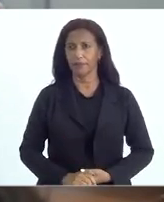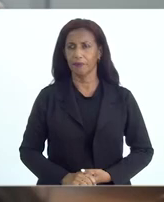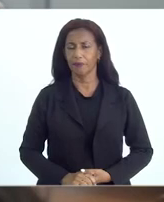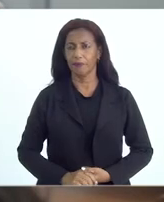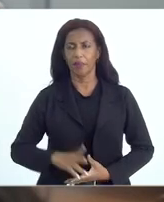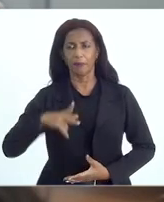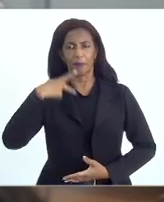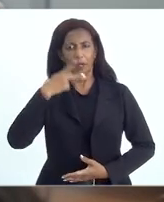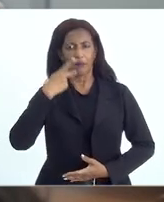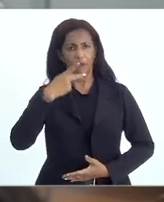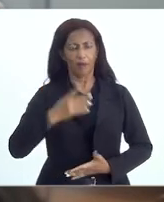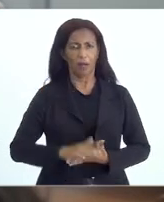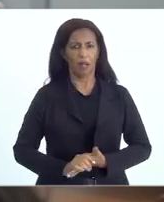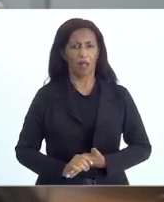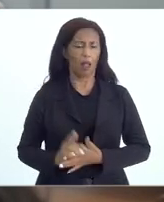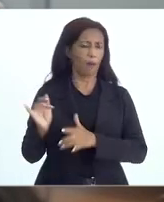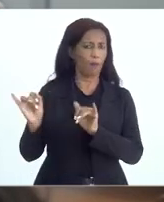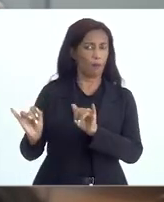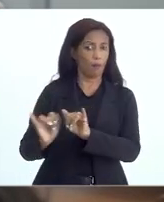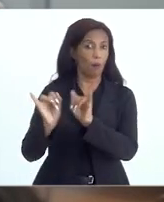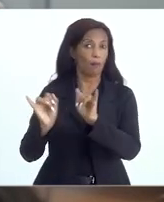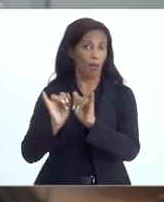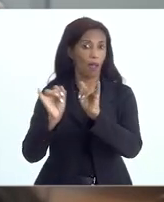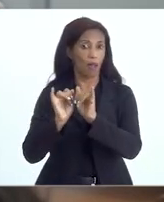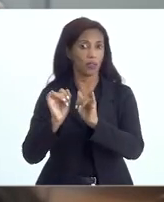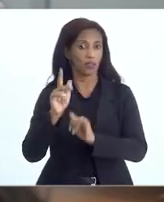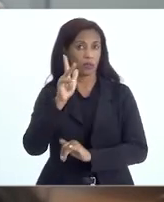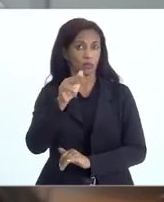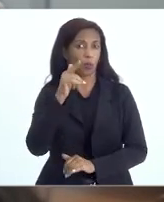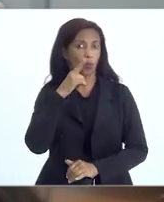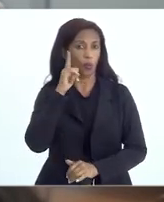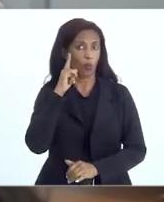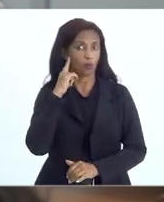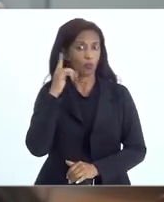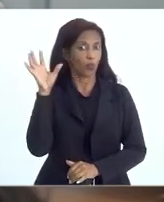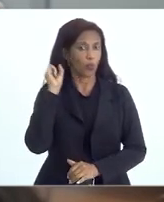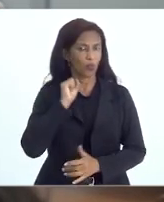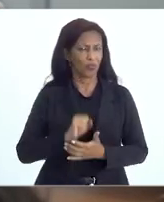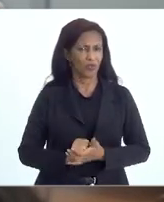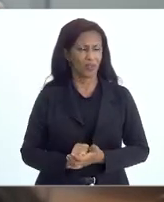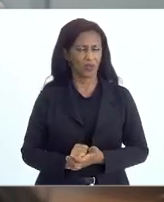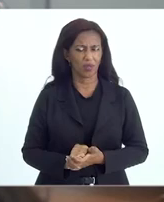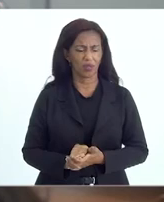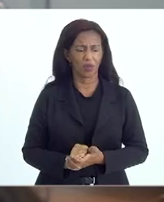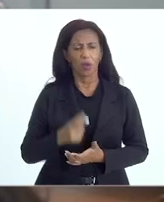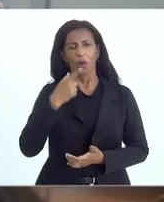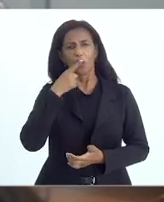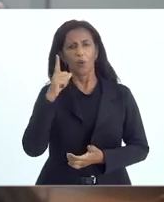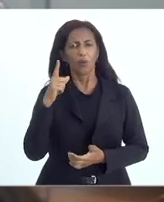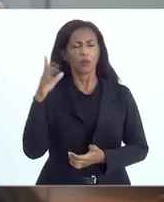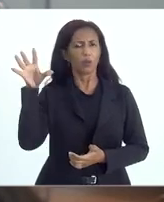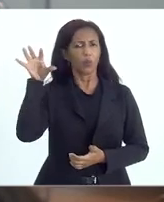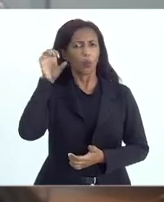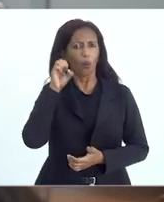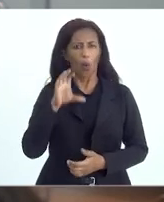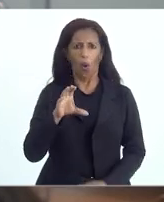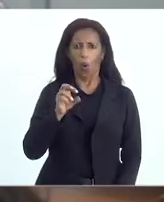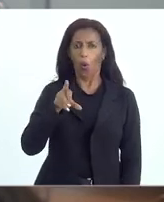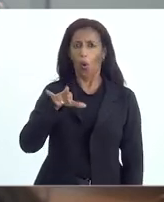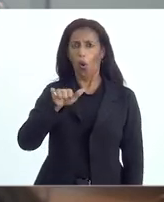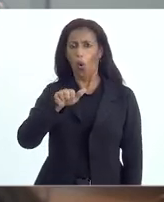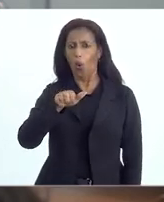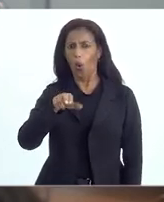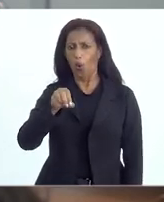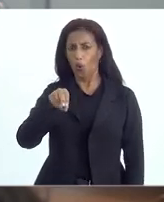é para falar para vacas e bobagem com meu ouvir ontem ontem houve uma crítica que o coronel Leandro foi